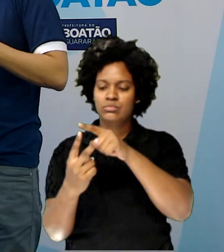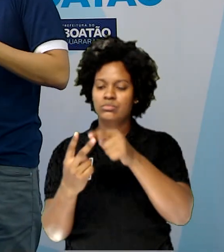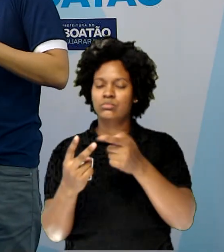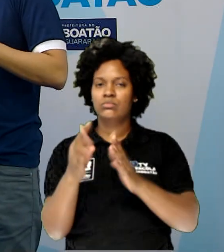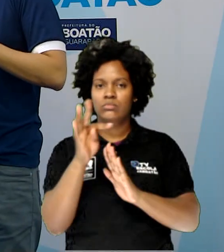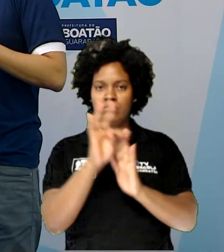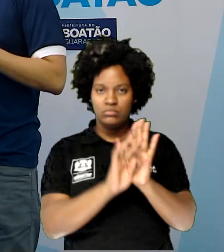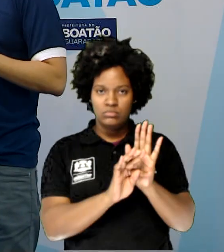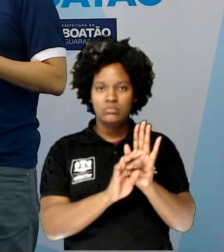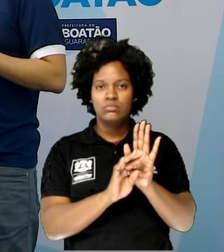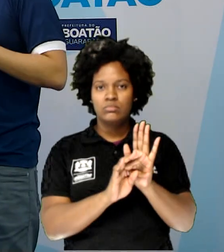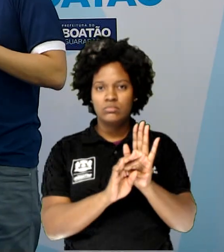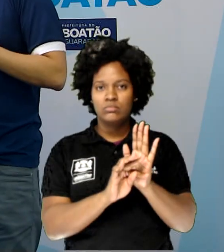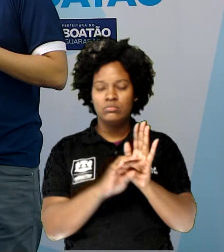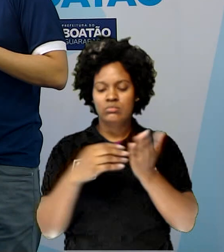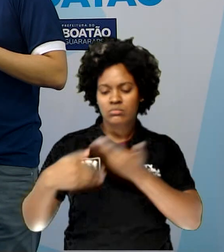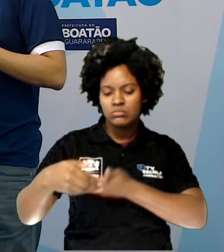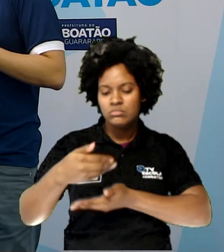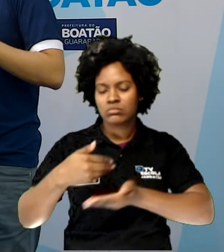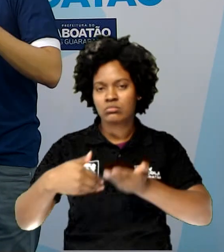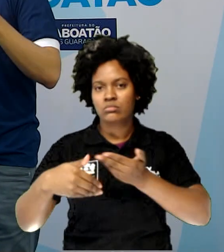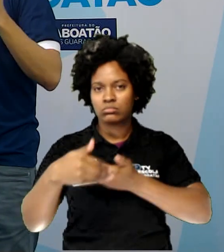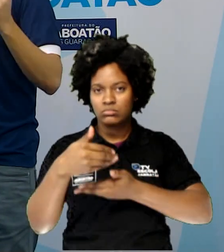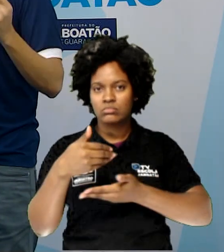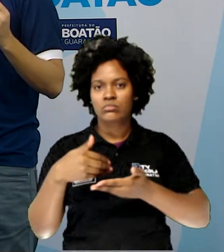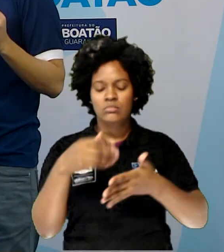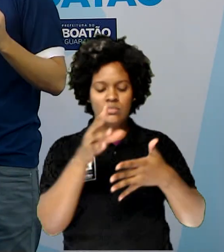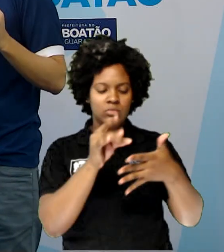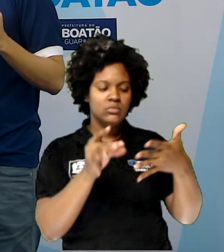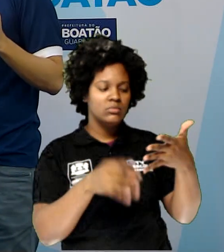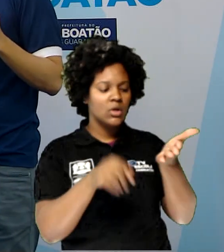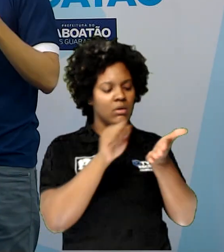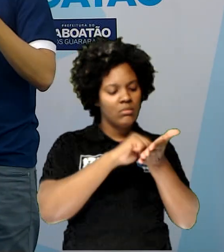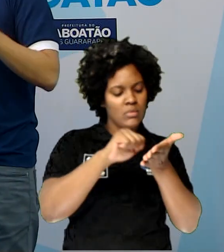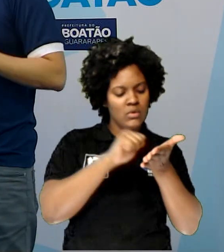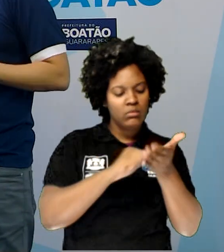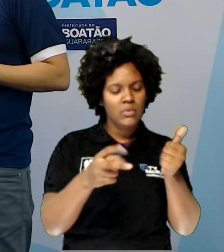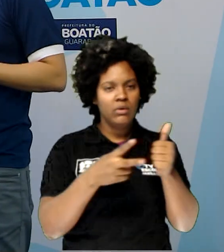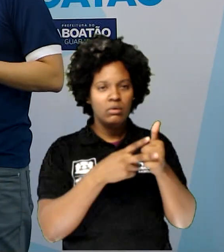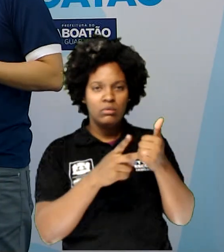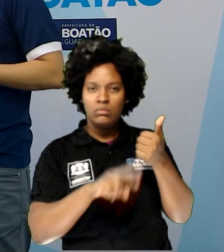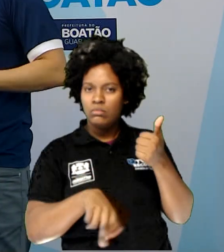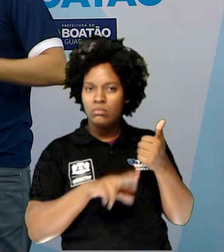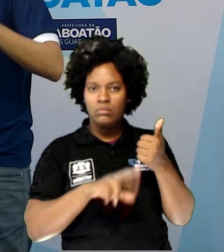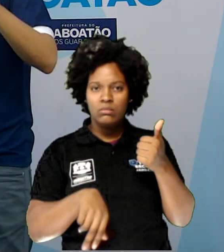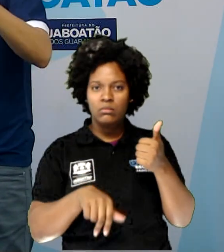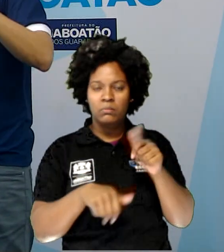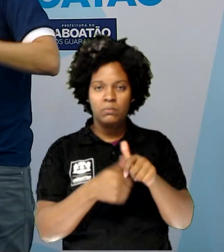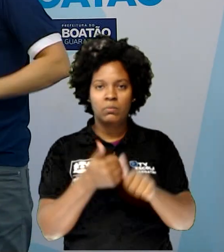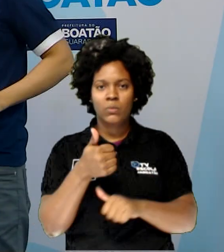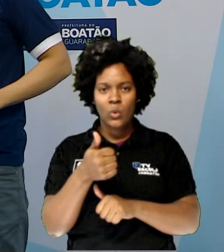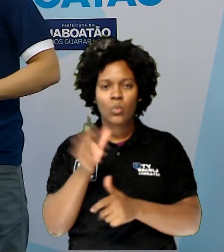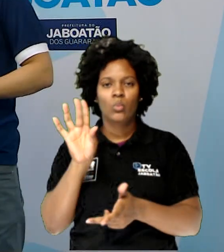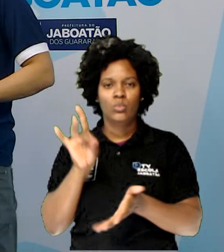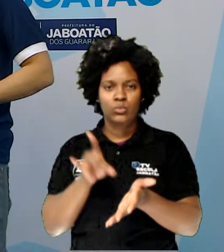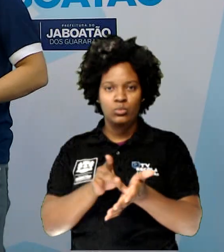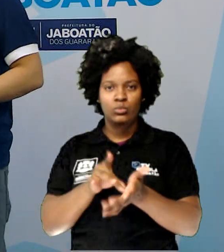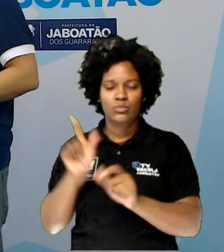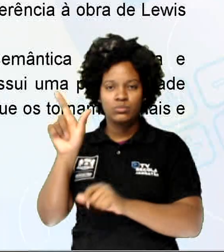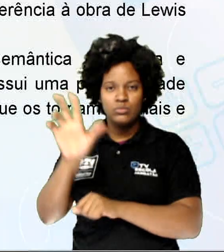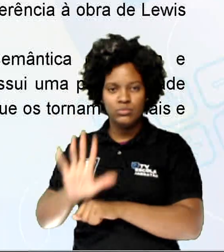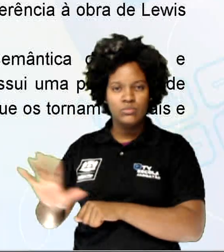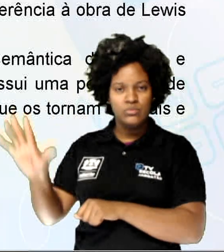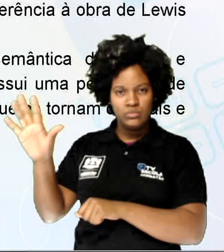eles estão se relacionando através dos elementos verbais e não verbais. Item 1 é verdadeiro. Na tela de vocês agora o